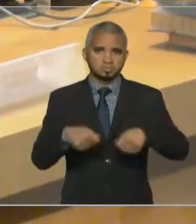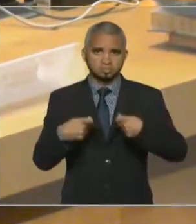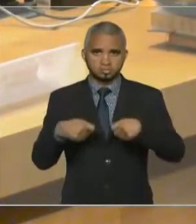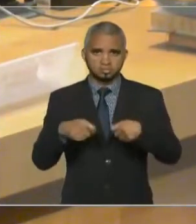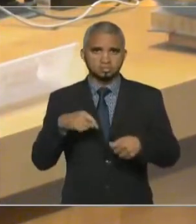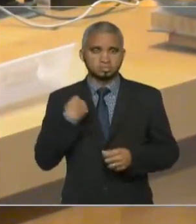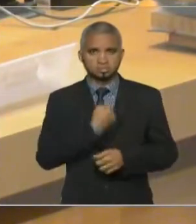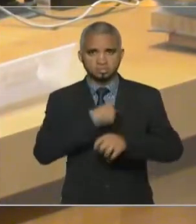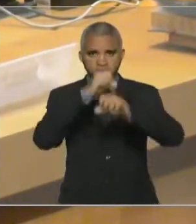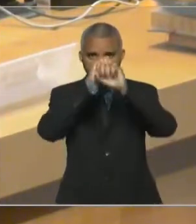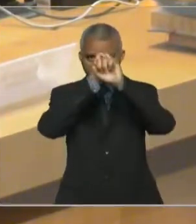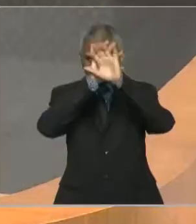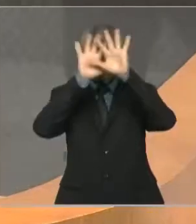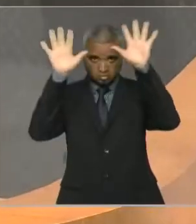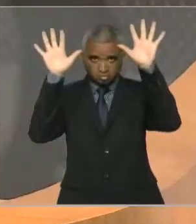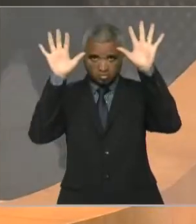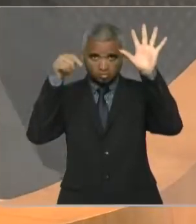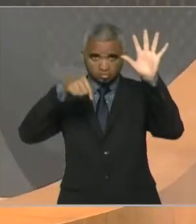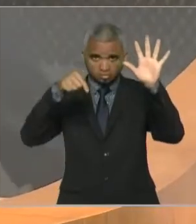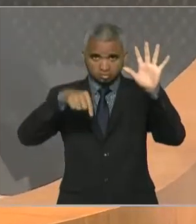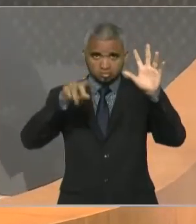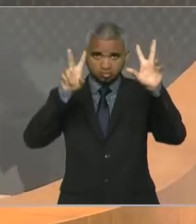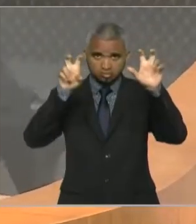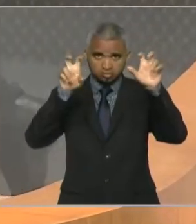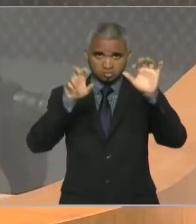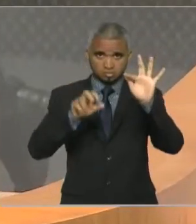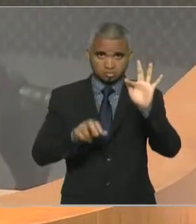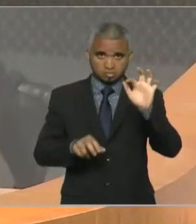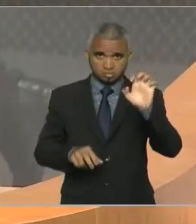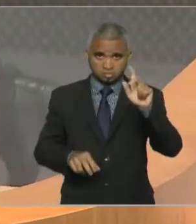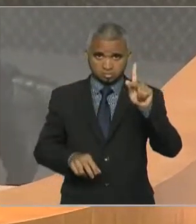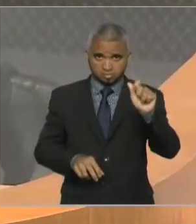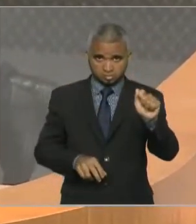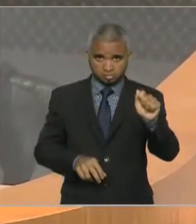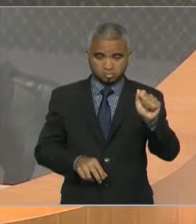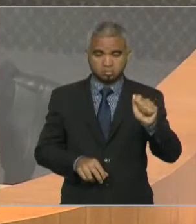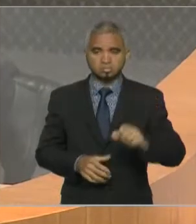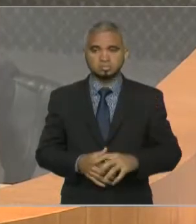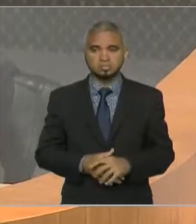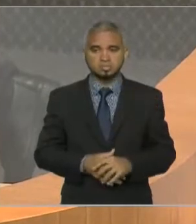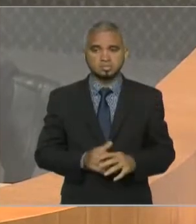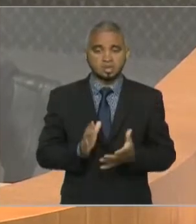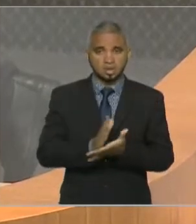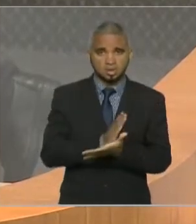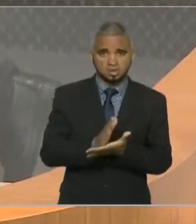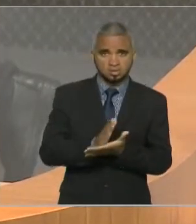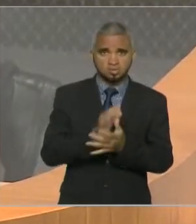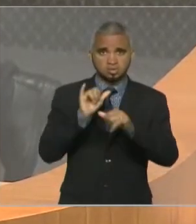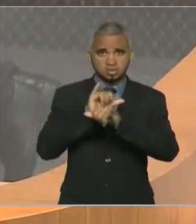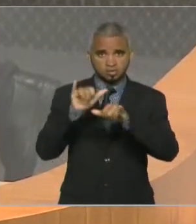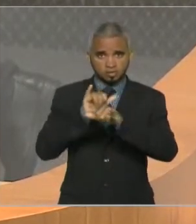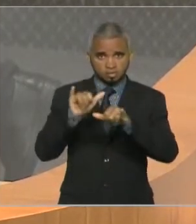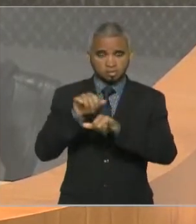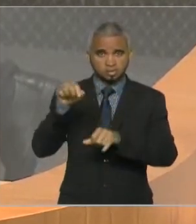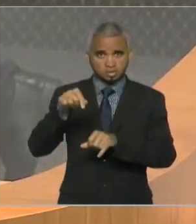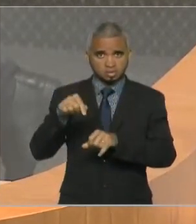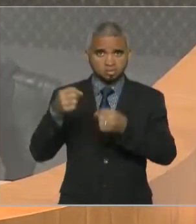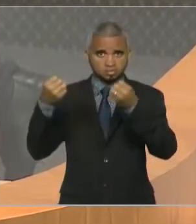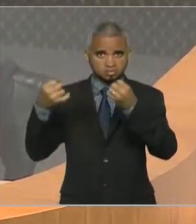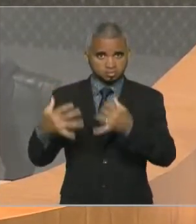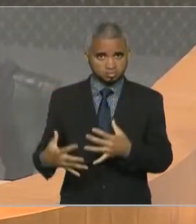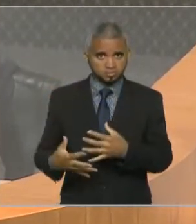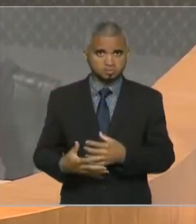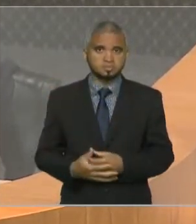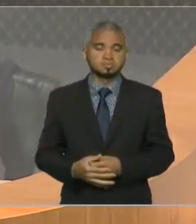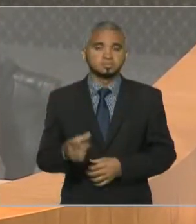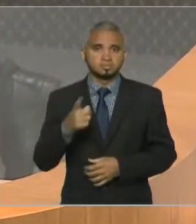de forma clara esse assunto do FEPA e corrigir ou retificar algumas das informações que aqui foram prestadas. Nós temos